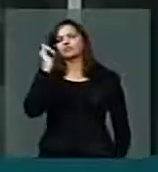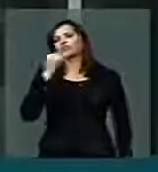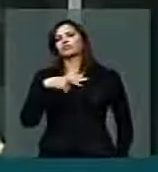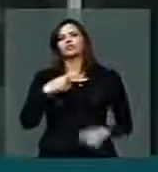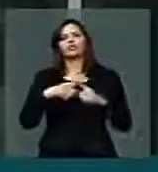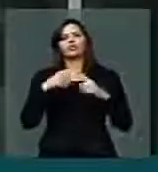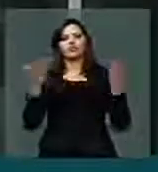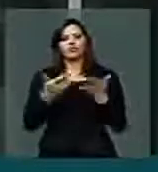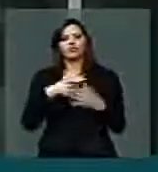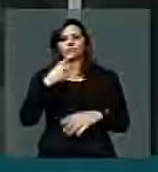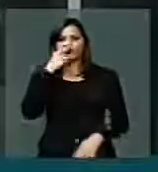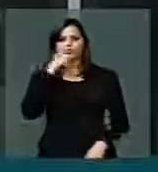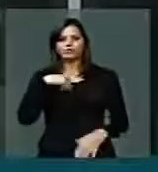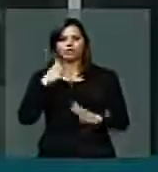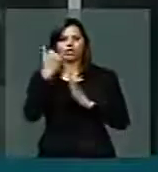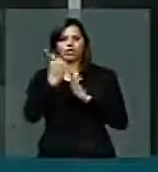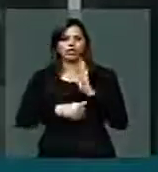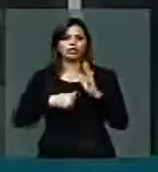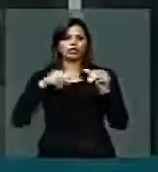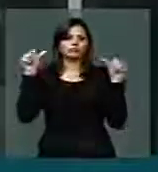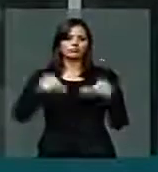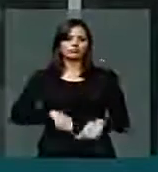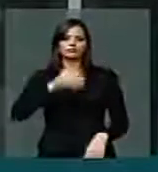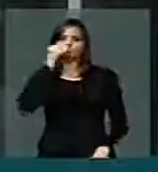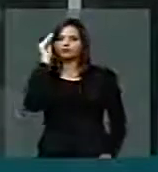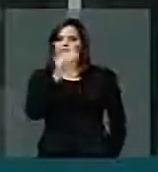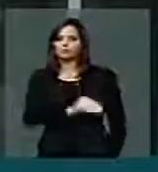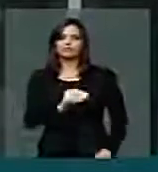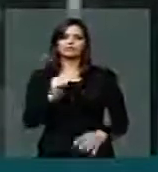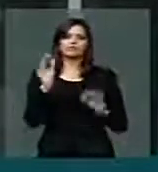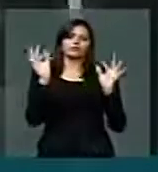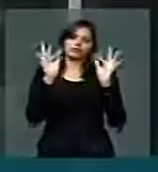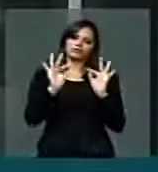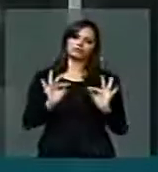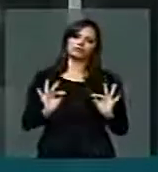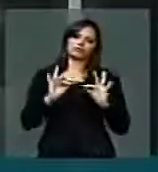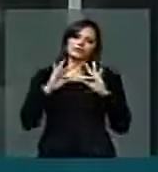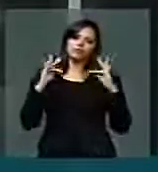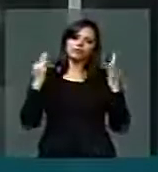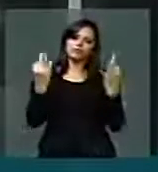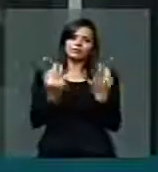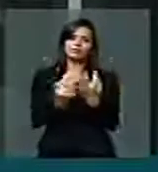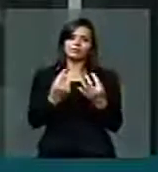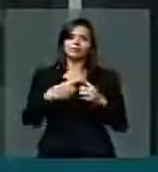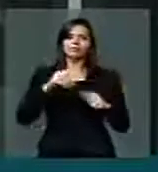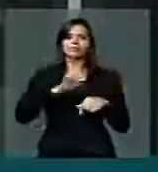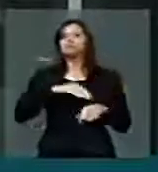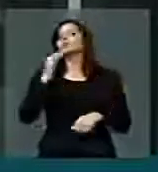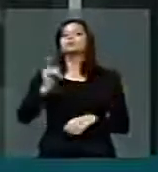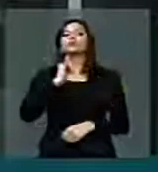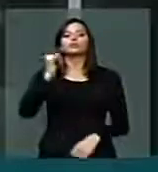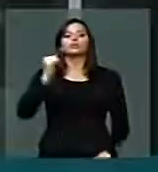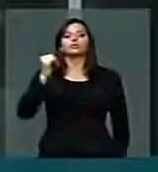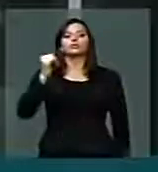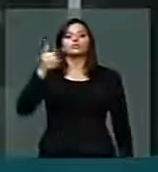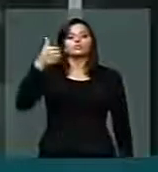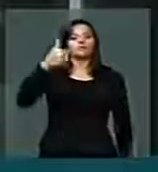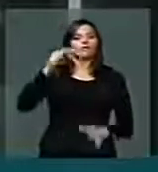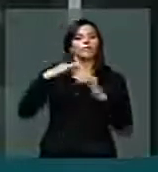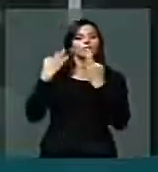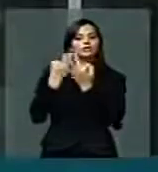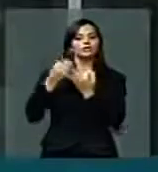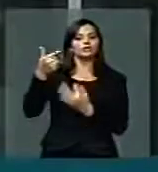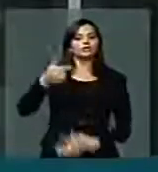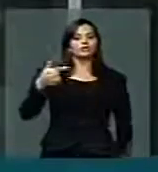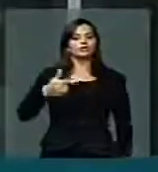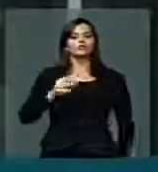prestígio, em decadência, que é a instituição família. Muito mais importante do que a instituição igreja. Sou homem de igreja,